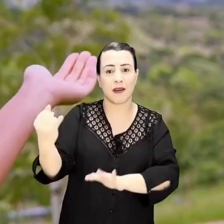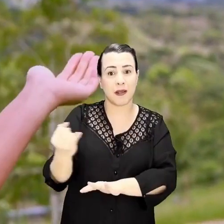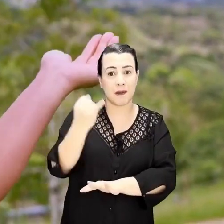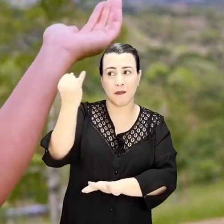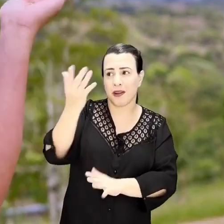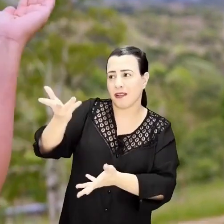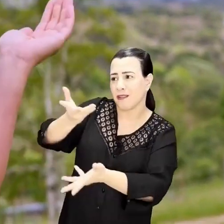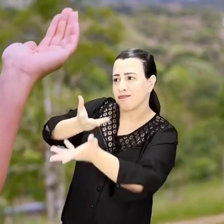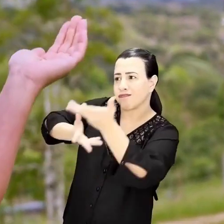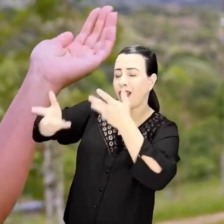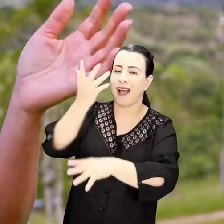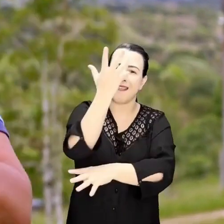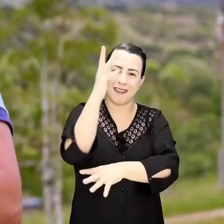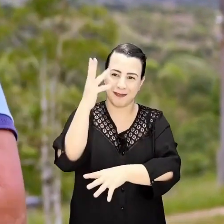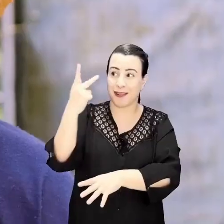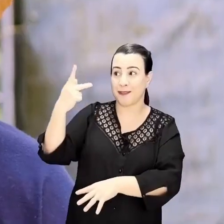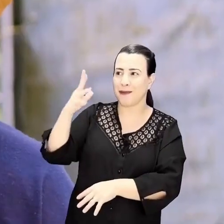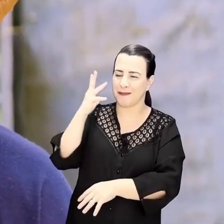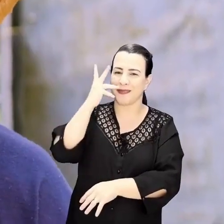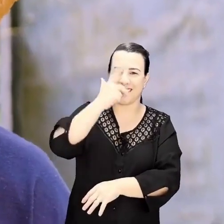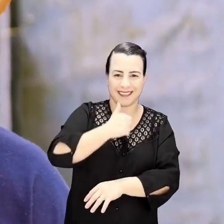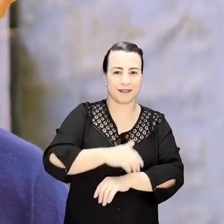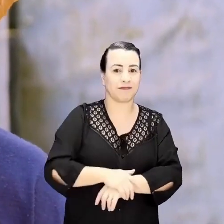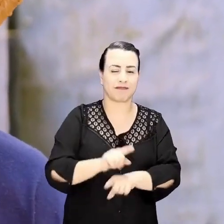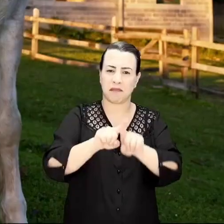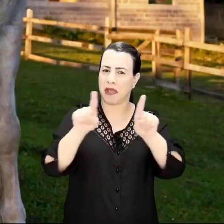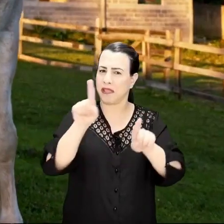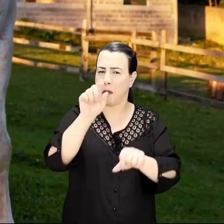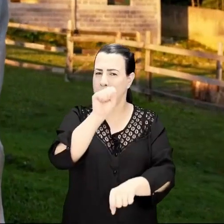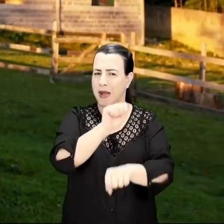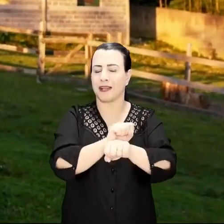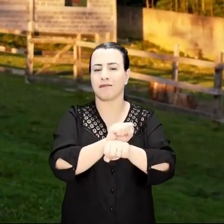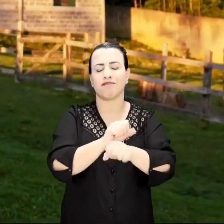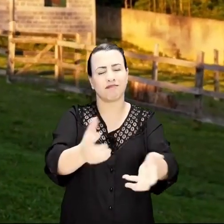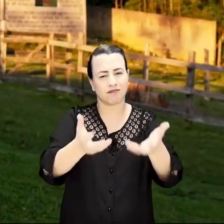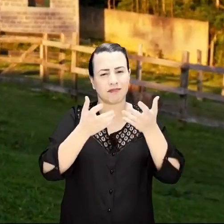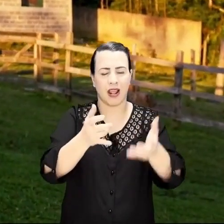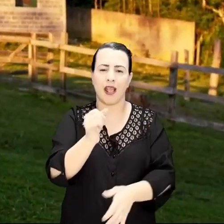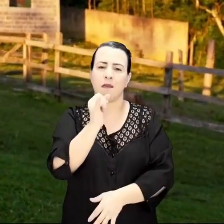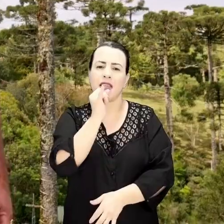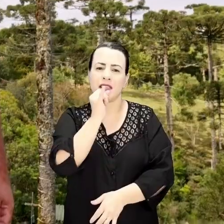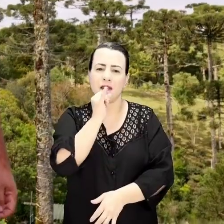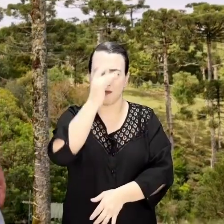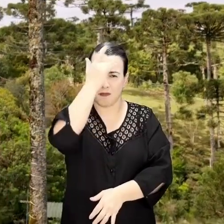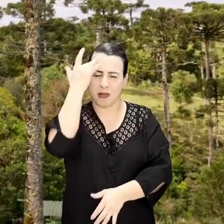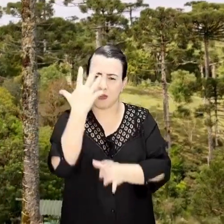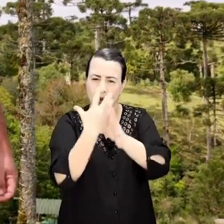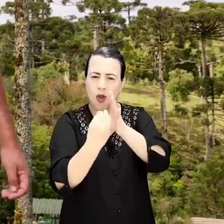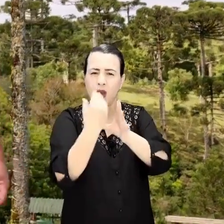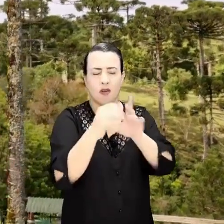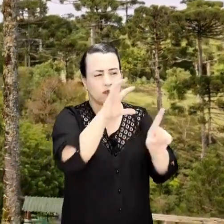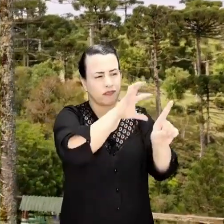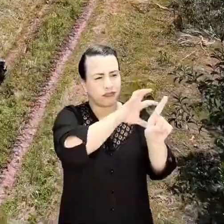a natureza e as suas belezas. Mas não paramos por aí. Queremos ser exemplos que inspirem, sensibilizem